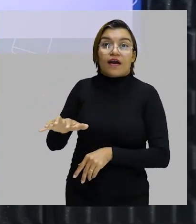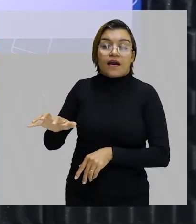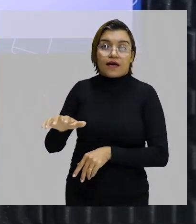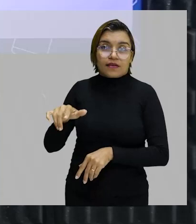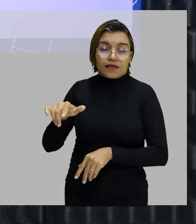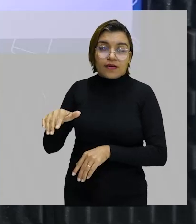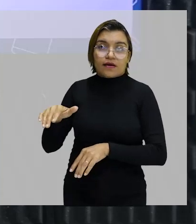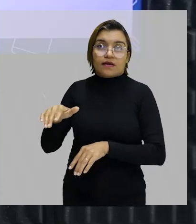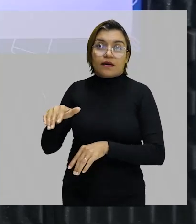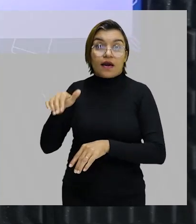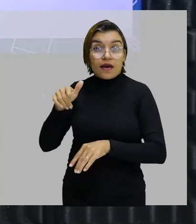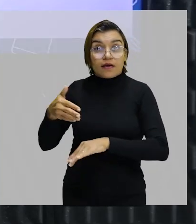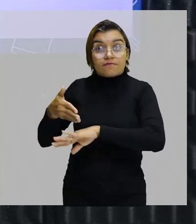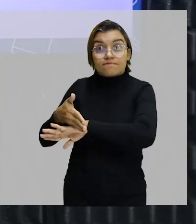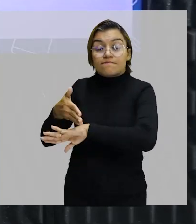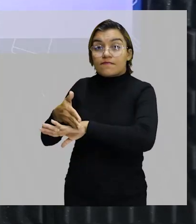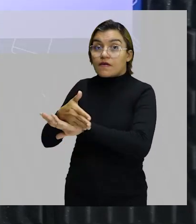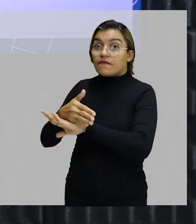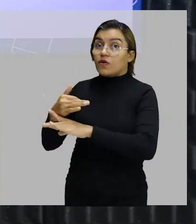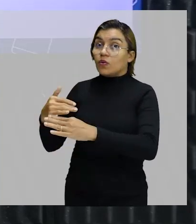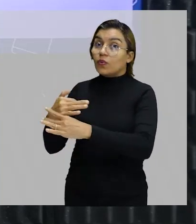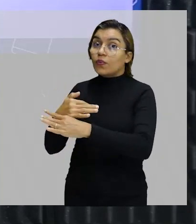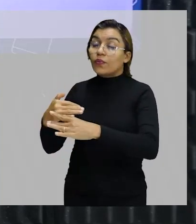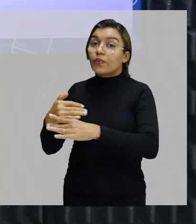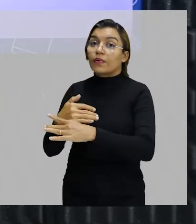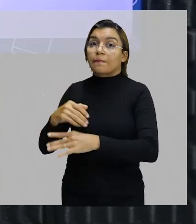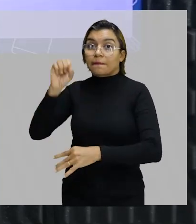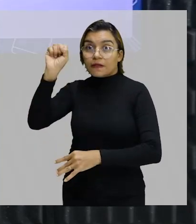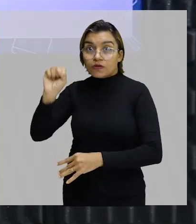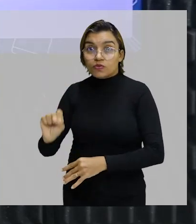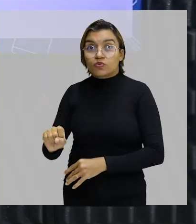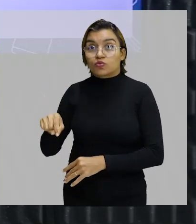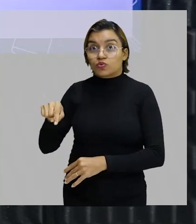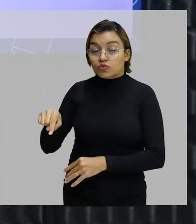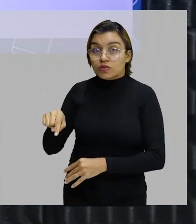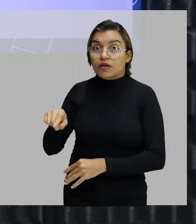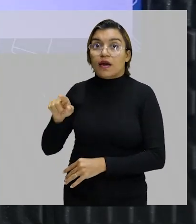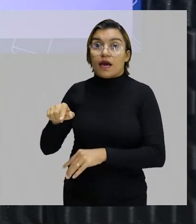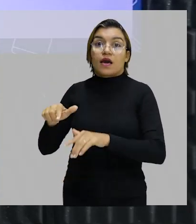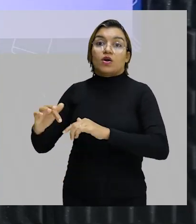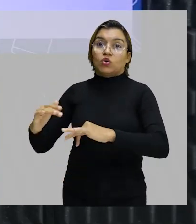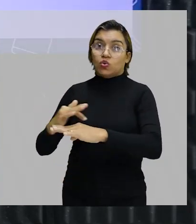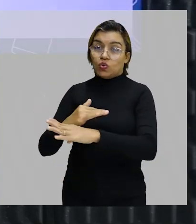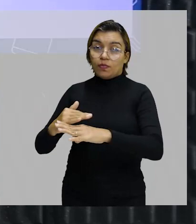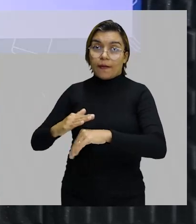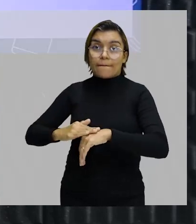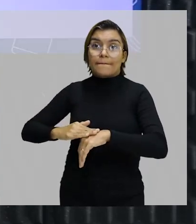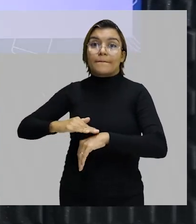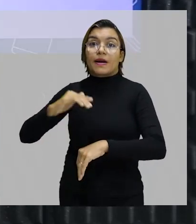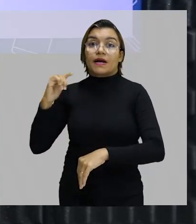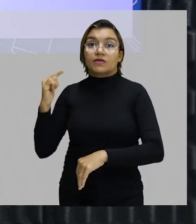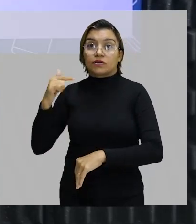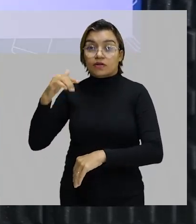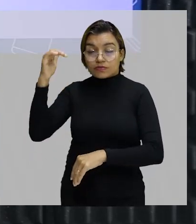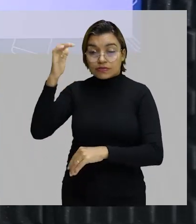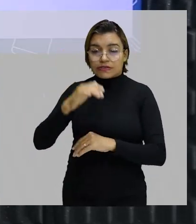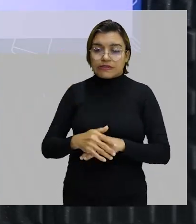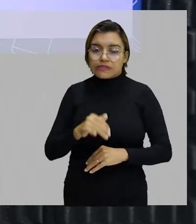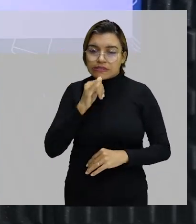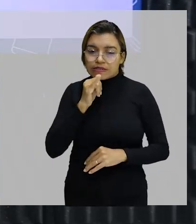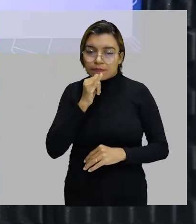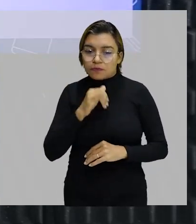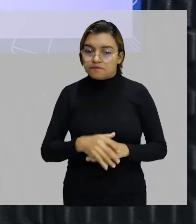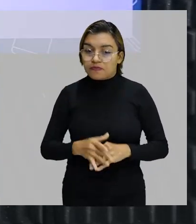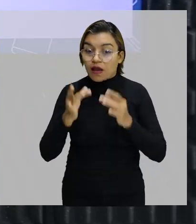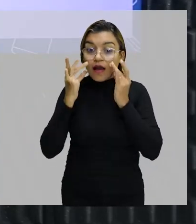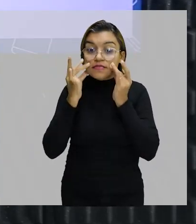ocupar o espaço urbano. Então, o sudeste ele é majoritariamente urbano, até mais do que a proporção brasileira. Te chama a